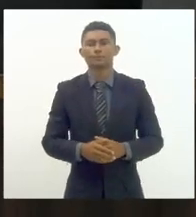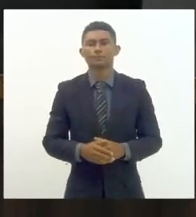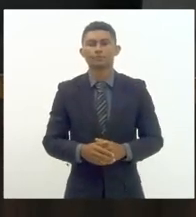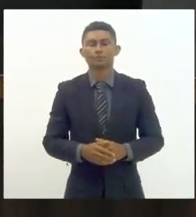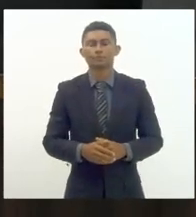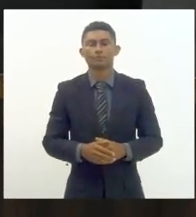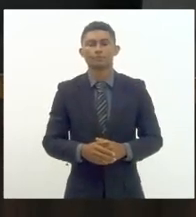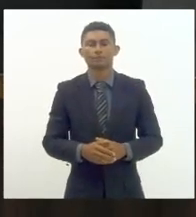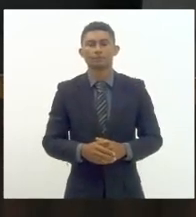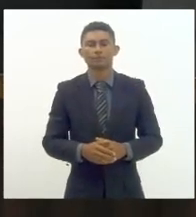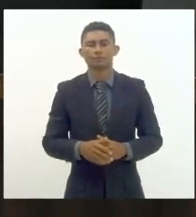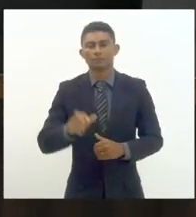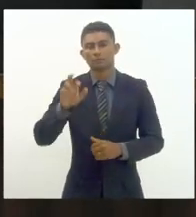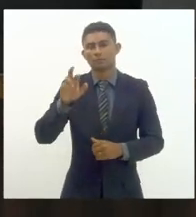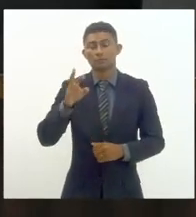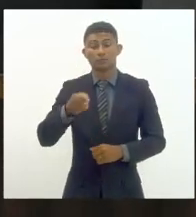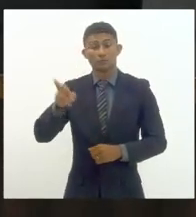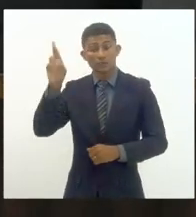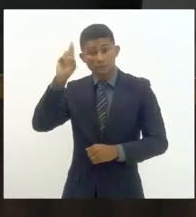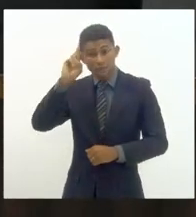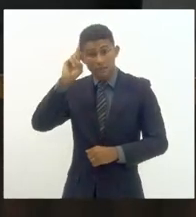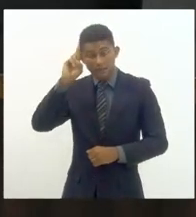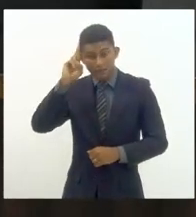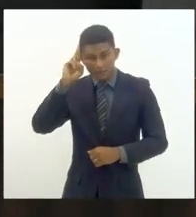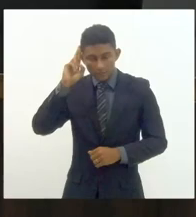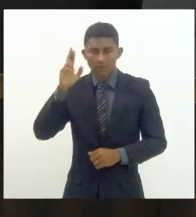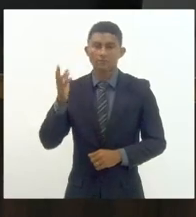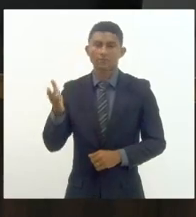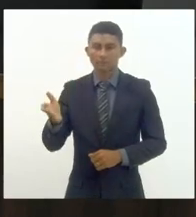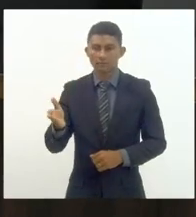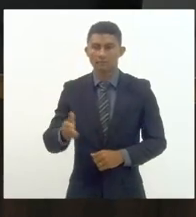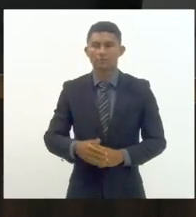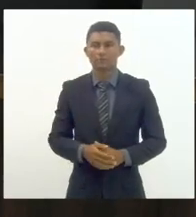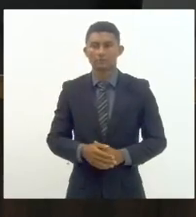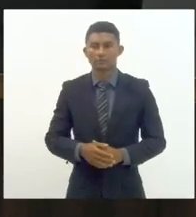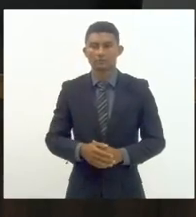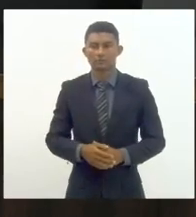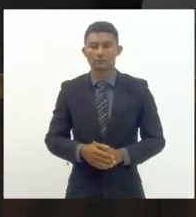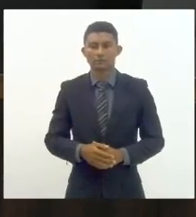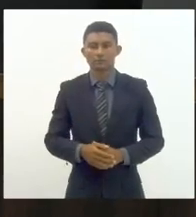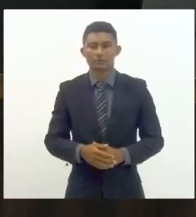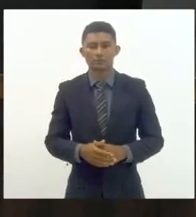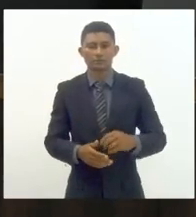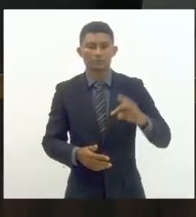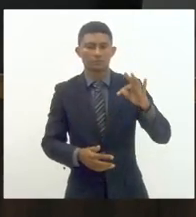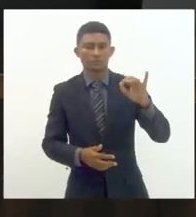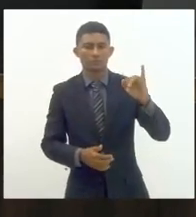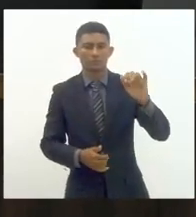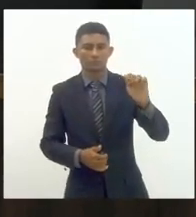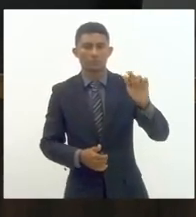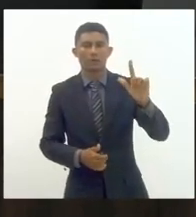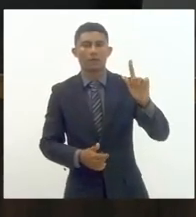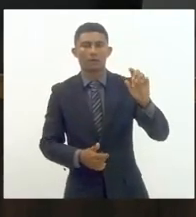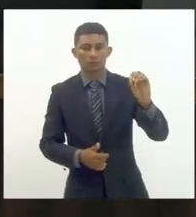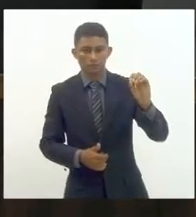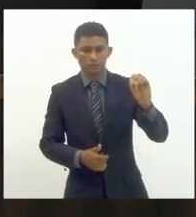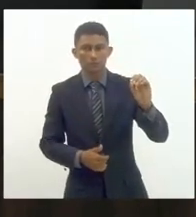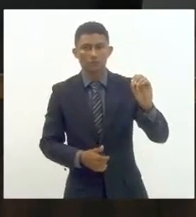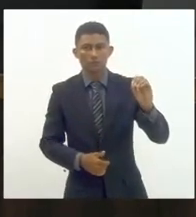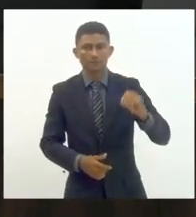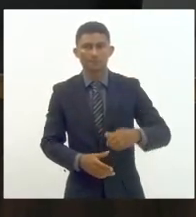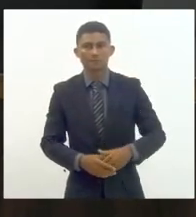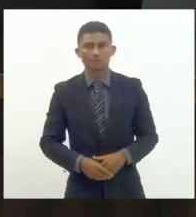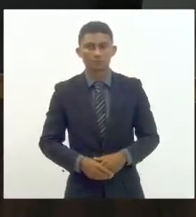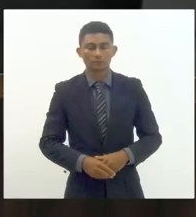Deputado Rosenberg Reis. Deputado Rosenberg Reis. Deputado Tiago Pampolha. Deputado Tiago Pampolha.